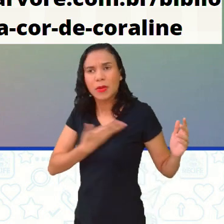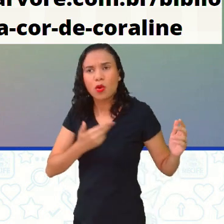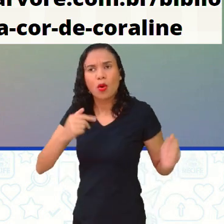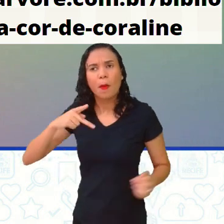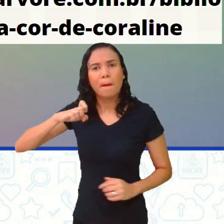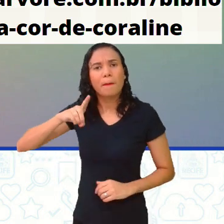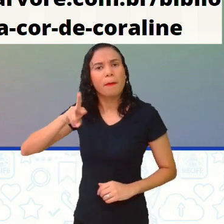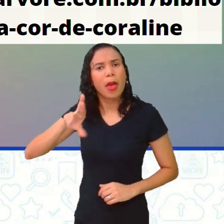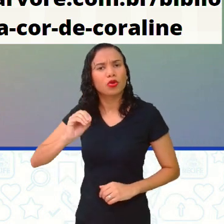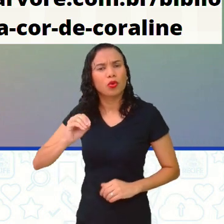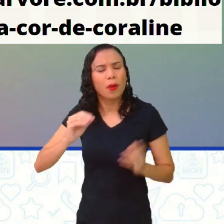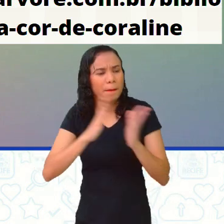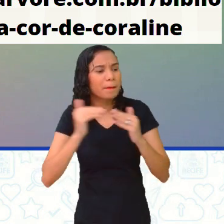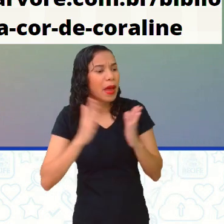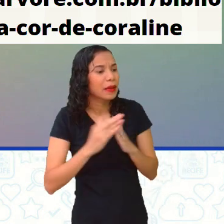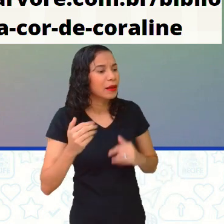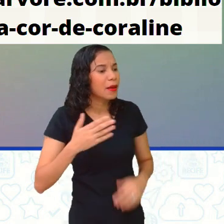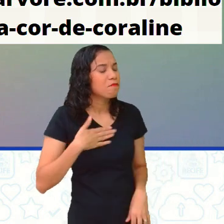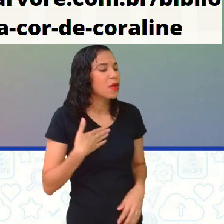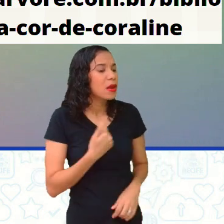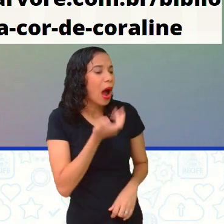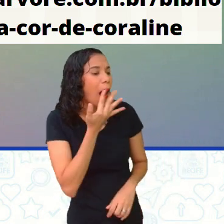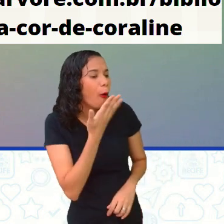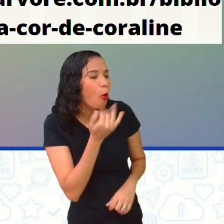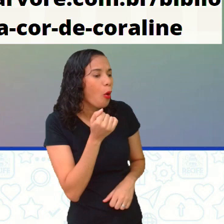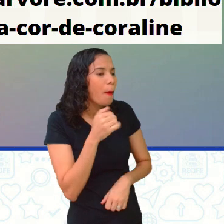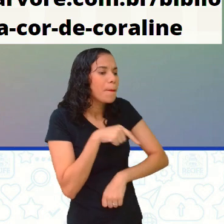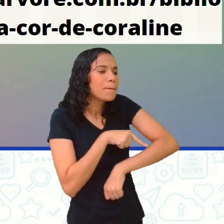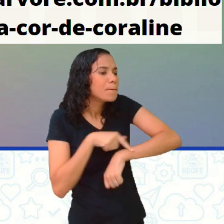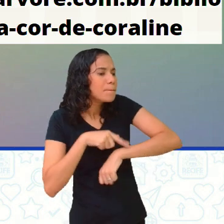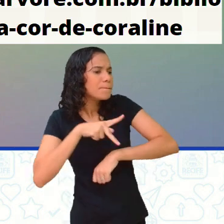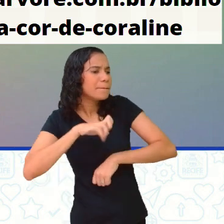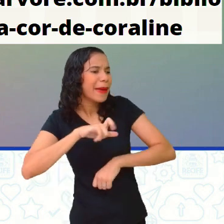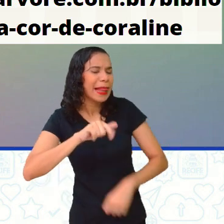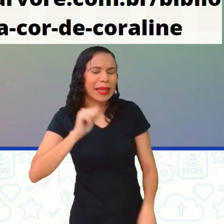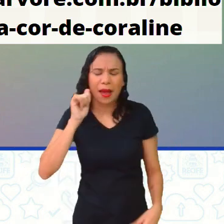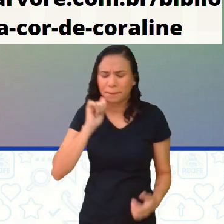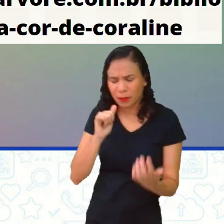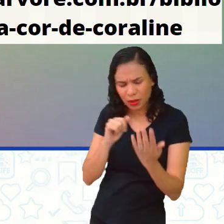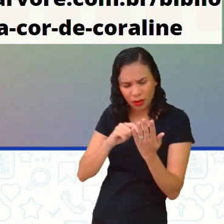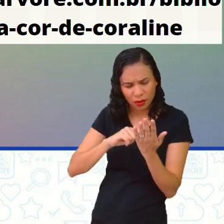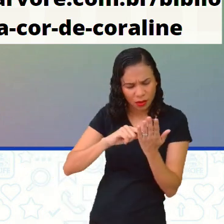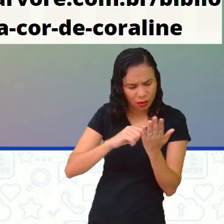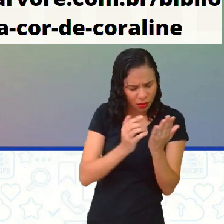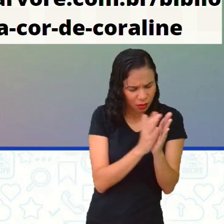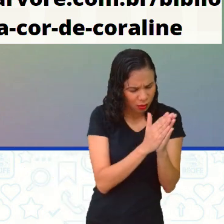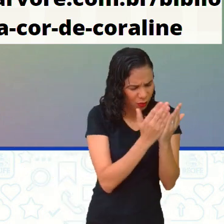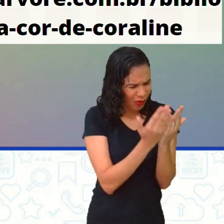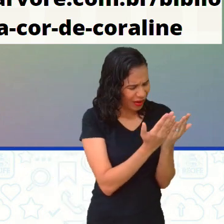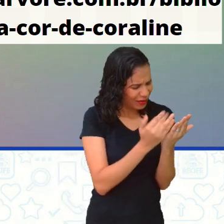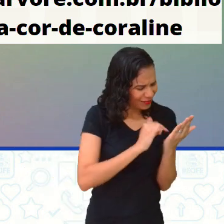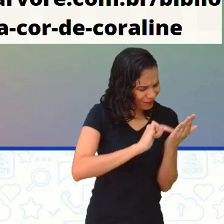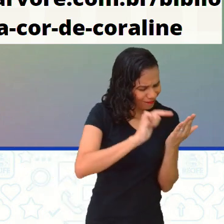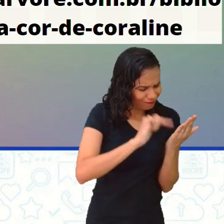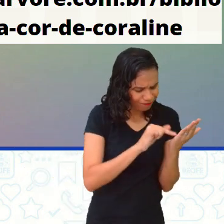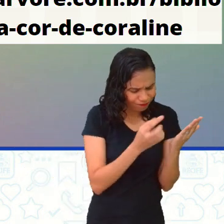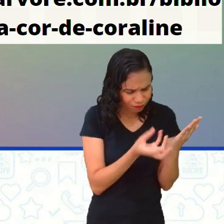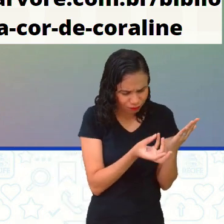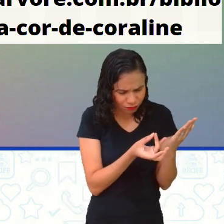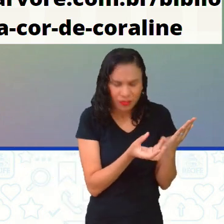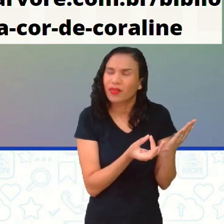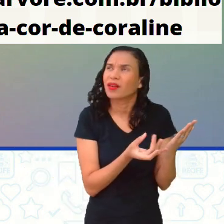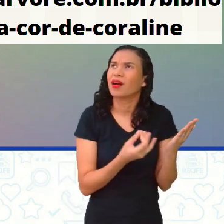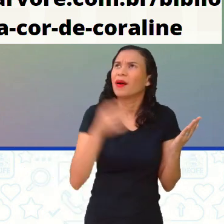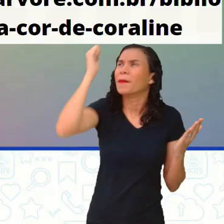pede para a Coraline um lápis cor de pele. E ela começa a olhar para a caixa de lápis de cor e começa